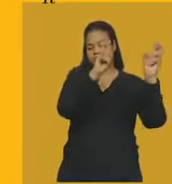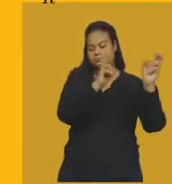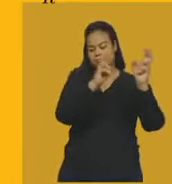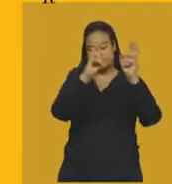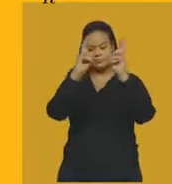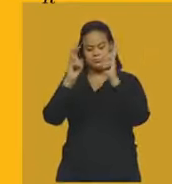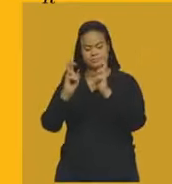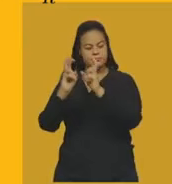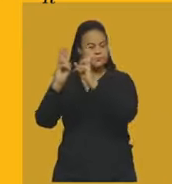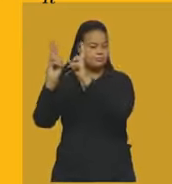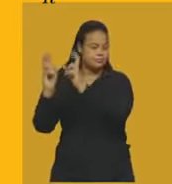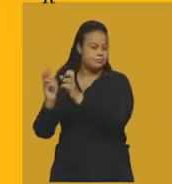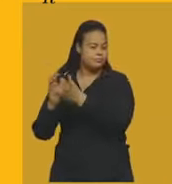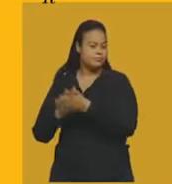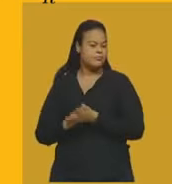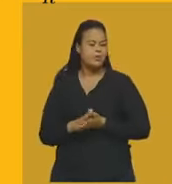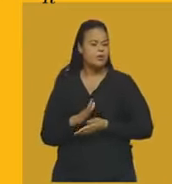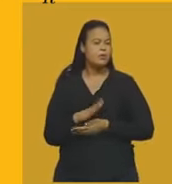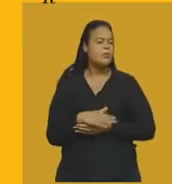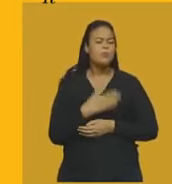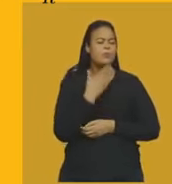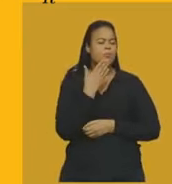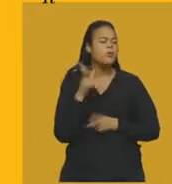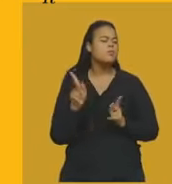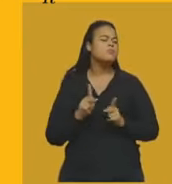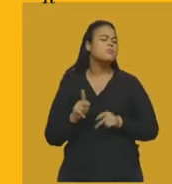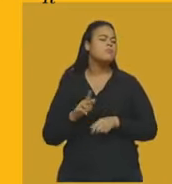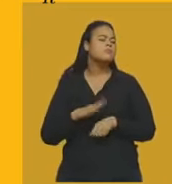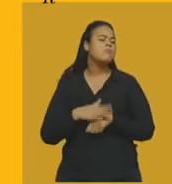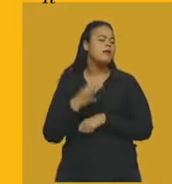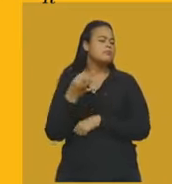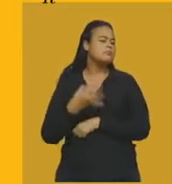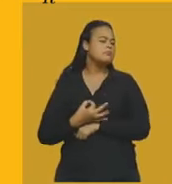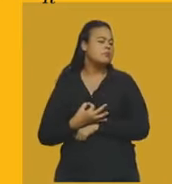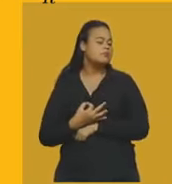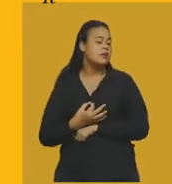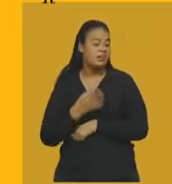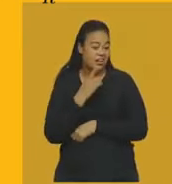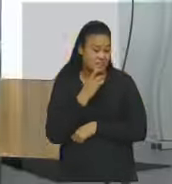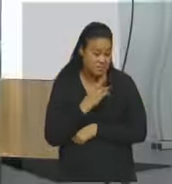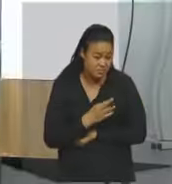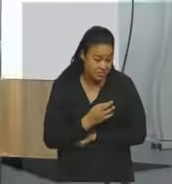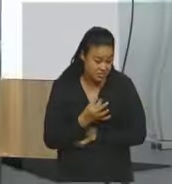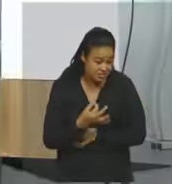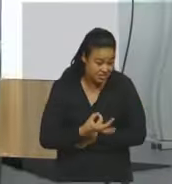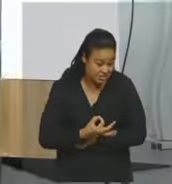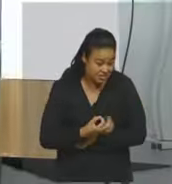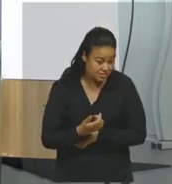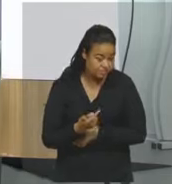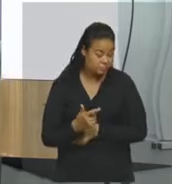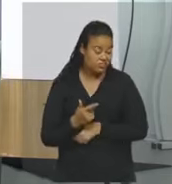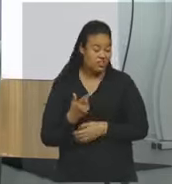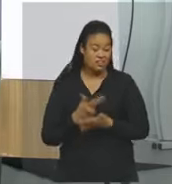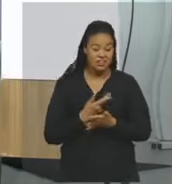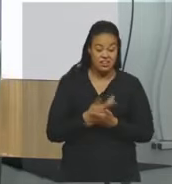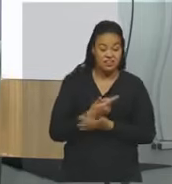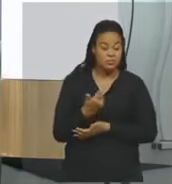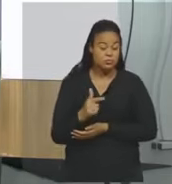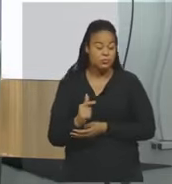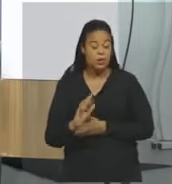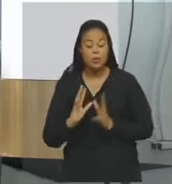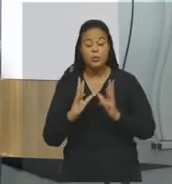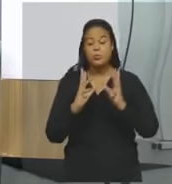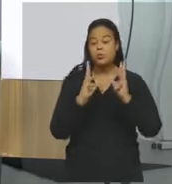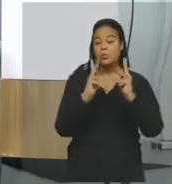Ah, Júlio, mas qual delas é a mais certa? A resposta é que não existe uma expressão mais certa ou mais errada aqui.